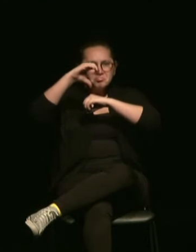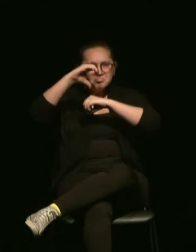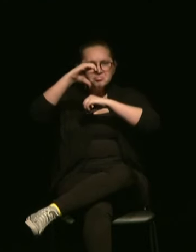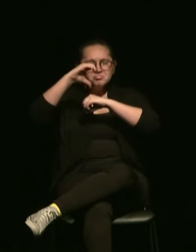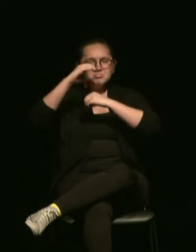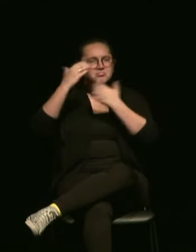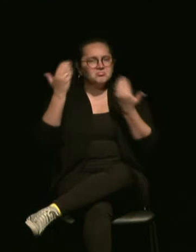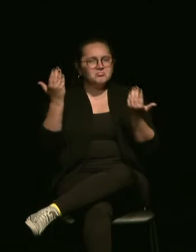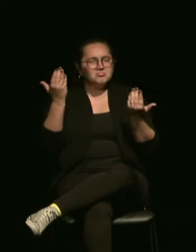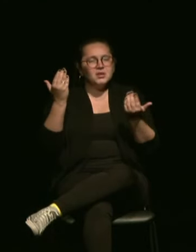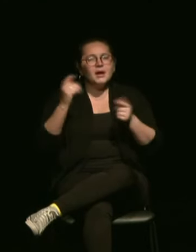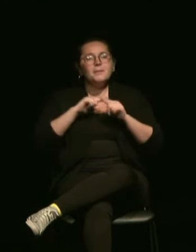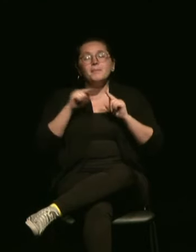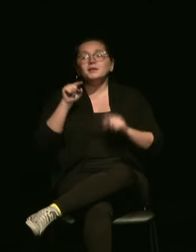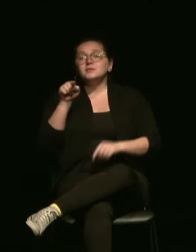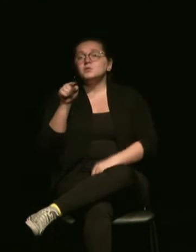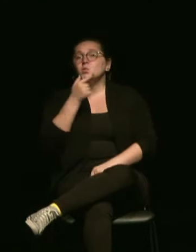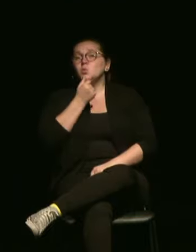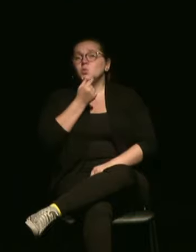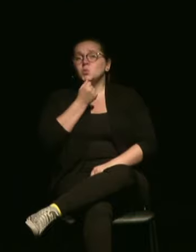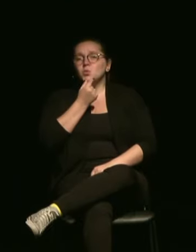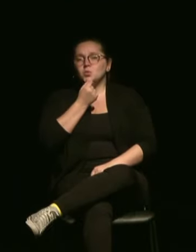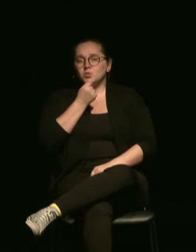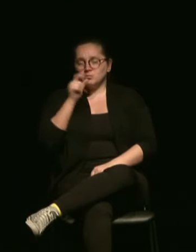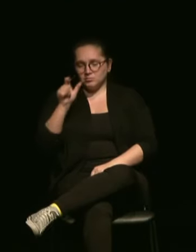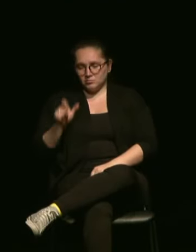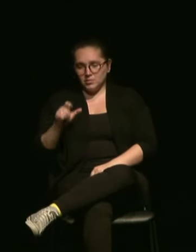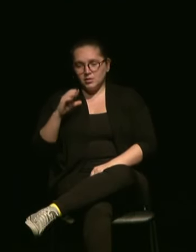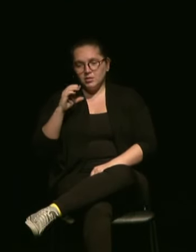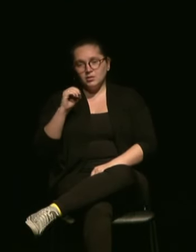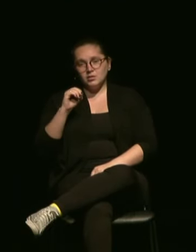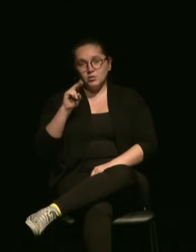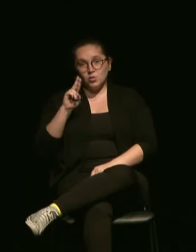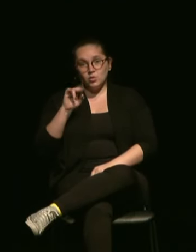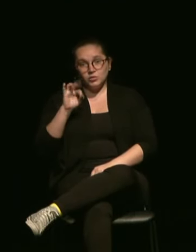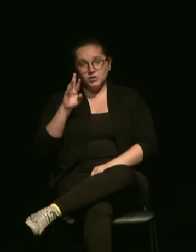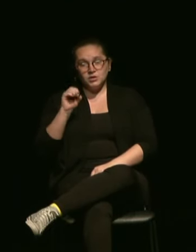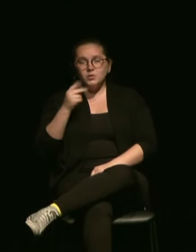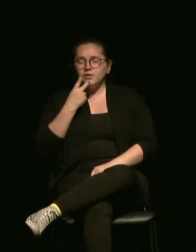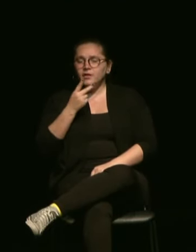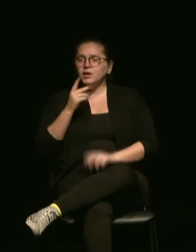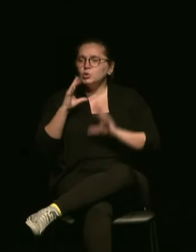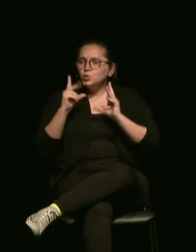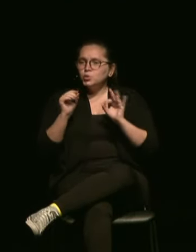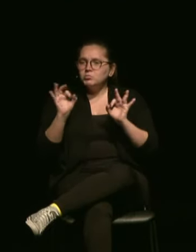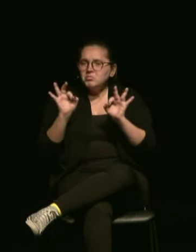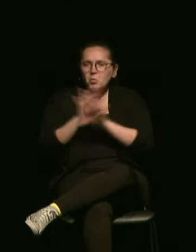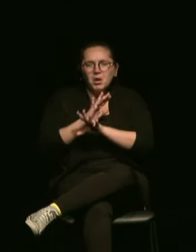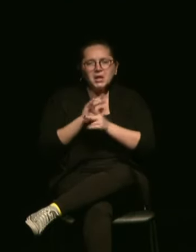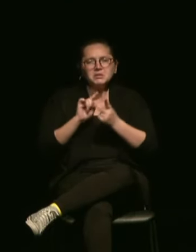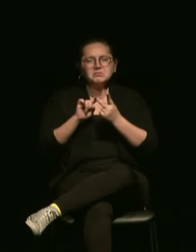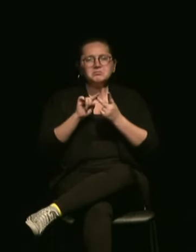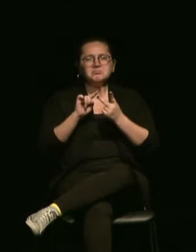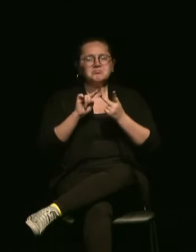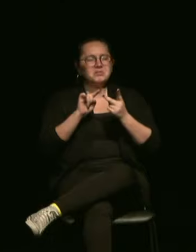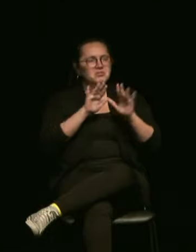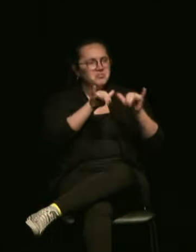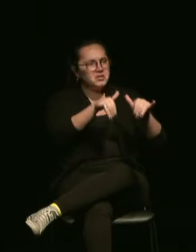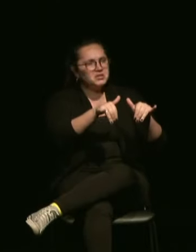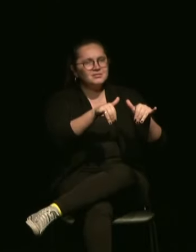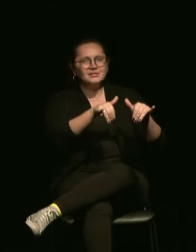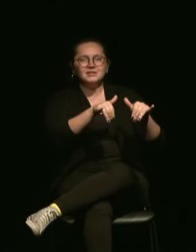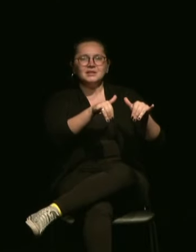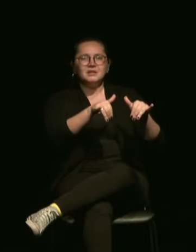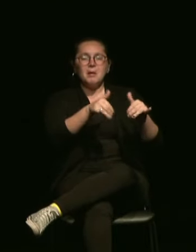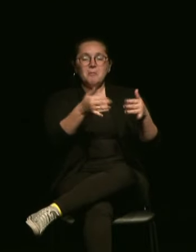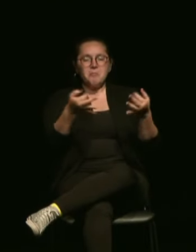E a ideia do Coutinho é de que as coisas não se completam, as coisas não terminam com um